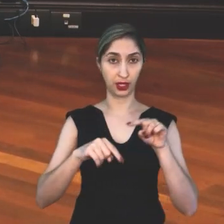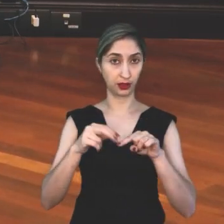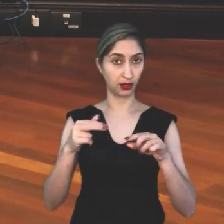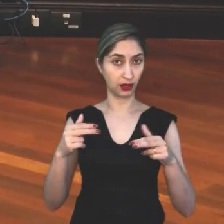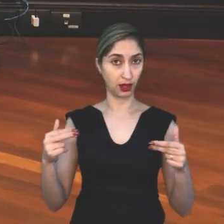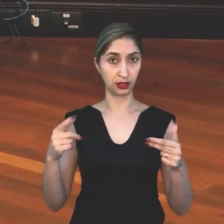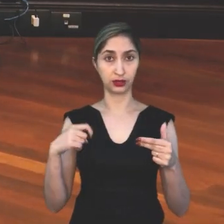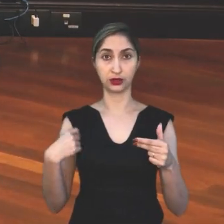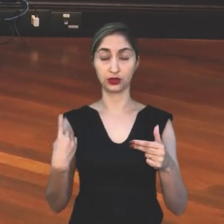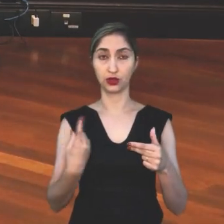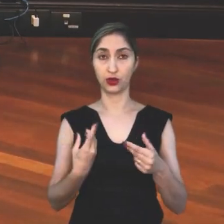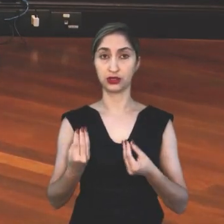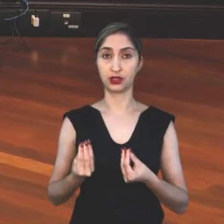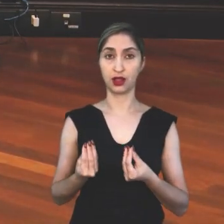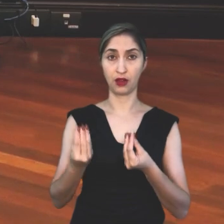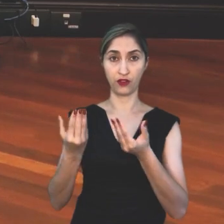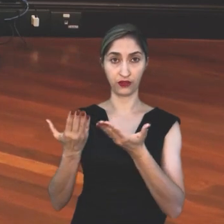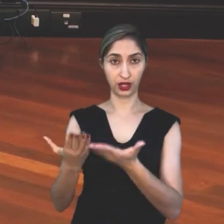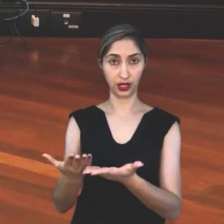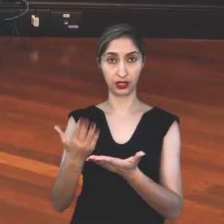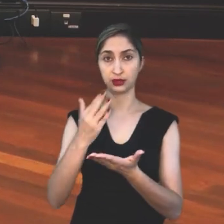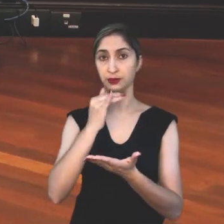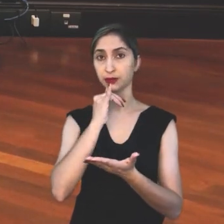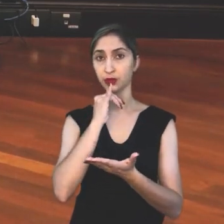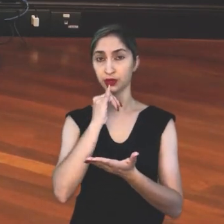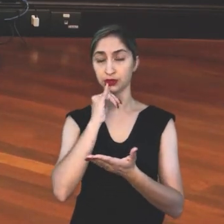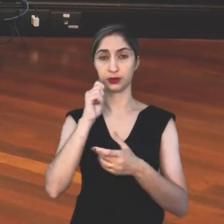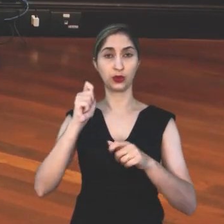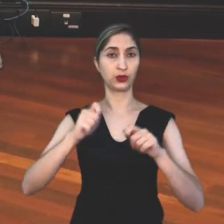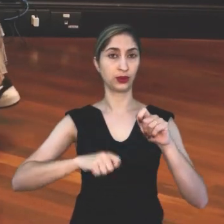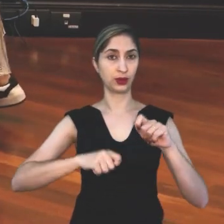gente tem alguns materiais que a gente leva.